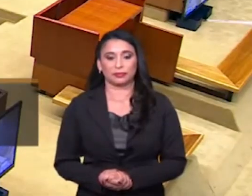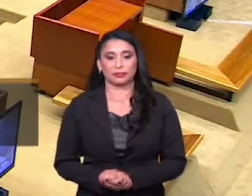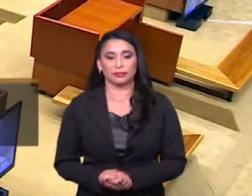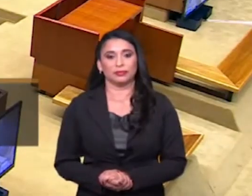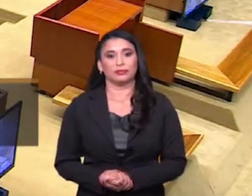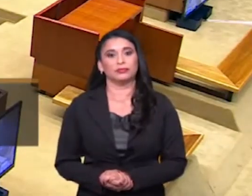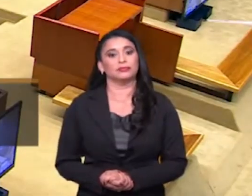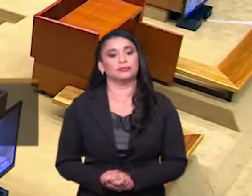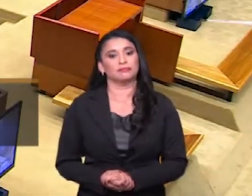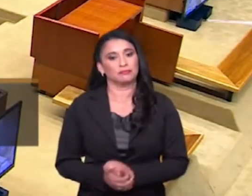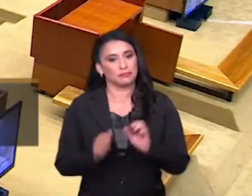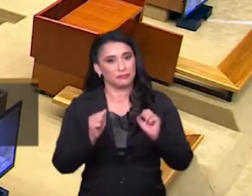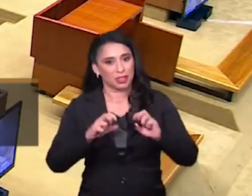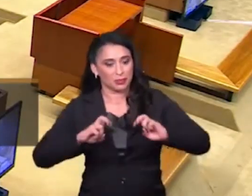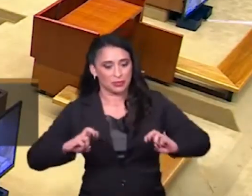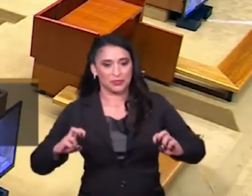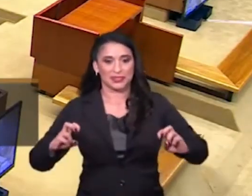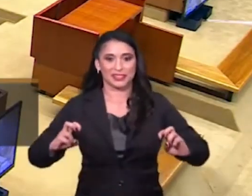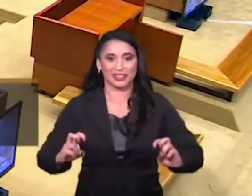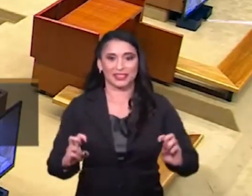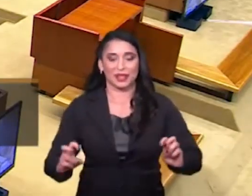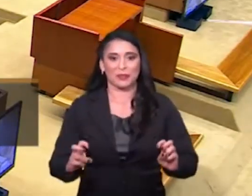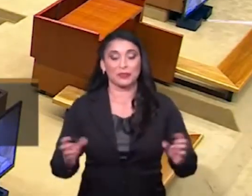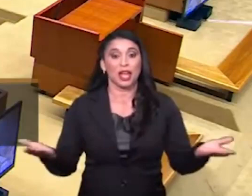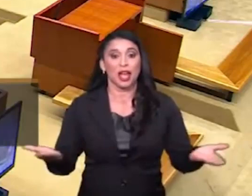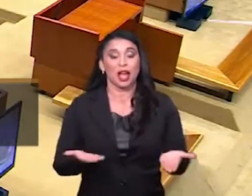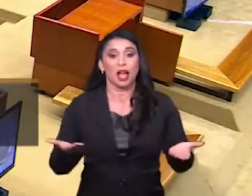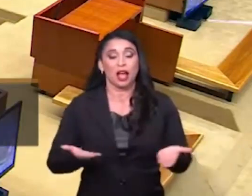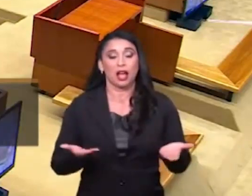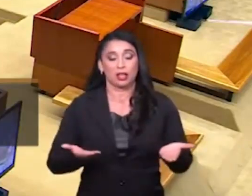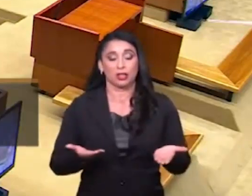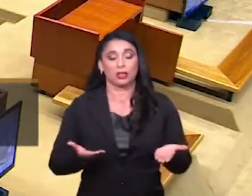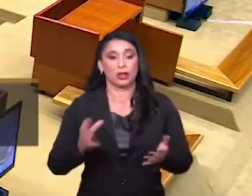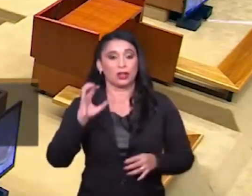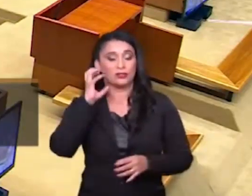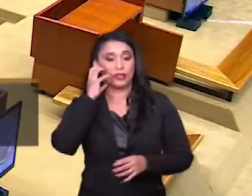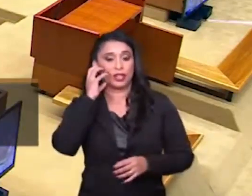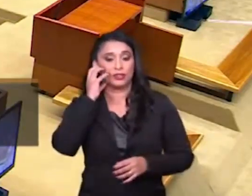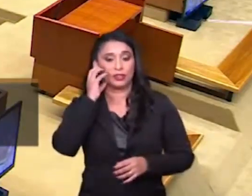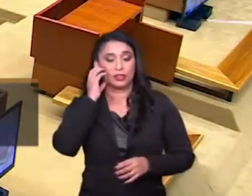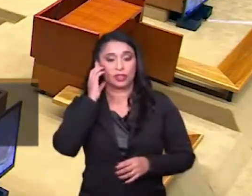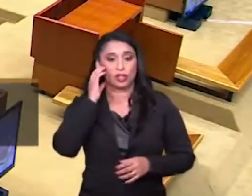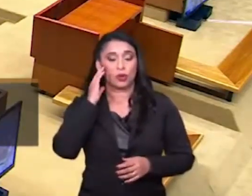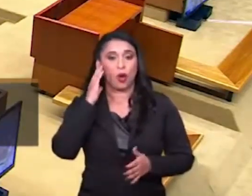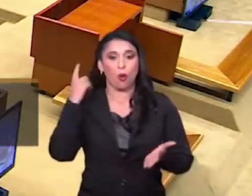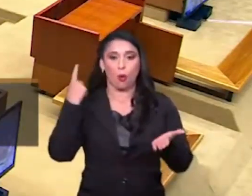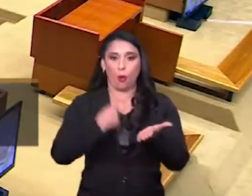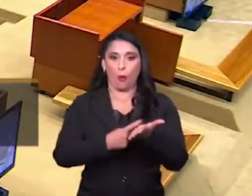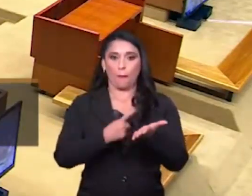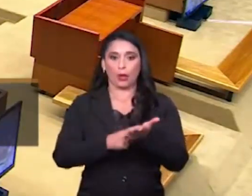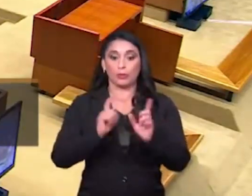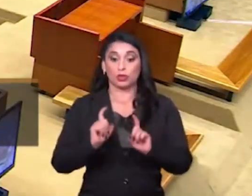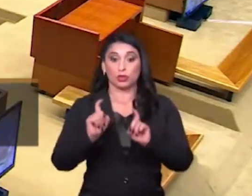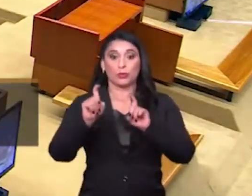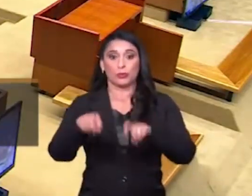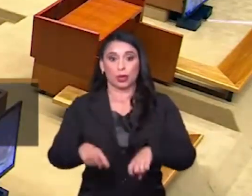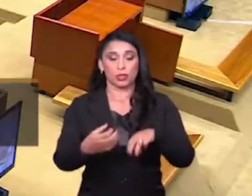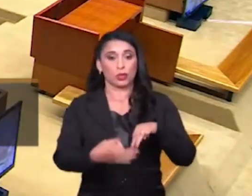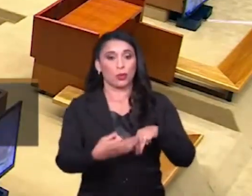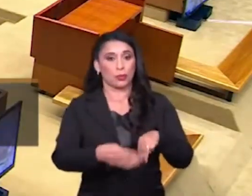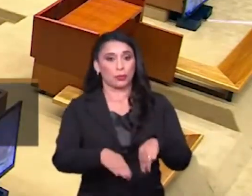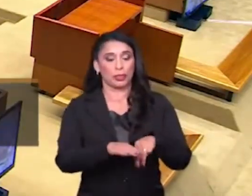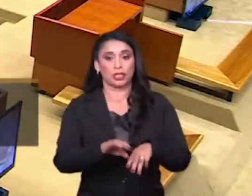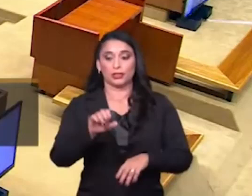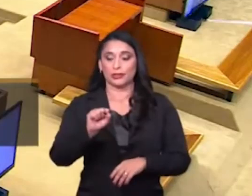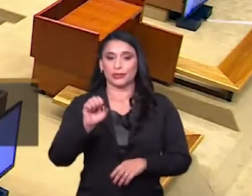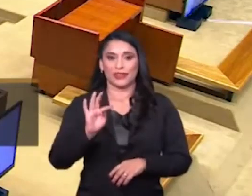Podemos sentar convido o Senor Dino a prestar o compromisso de posse no cargo de Ministro do Supremo